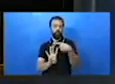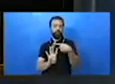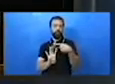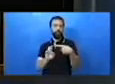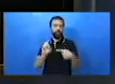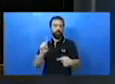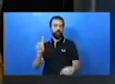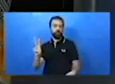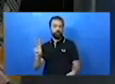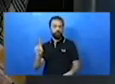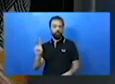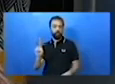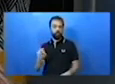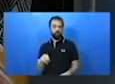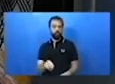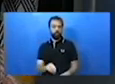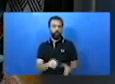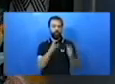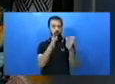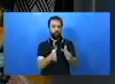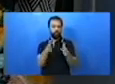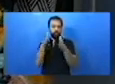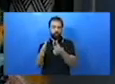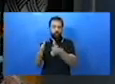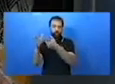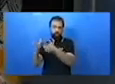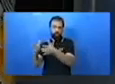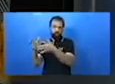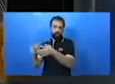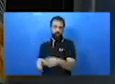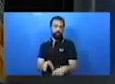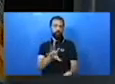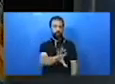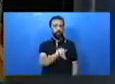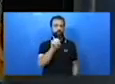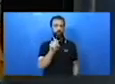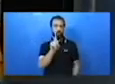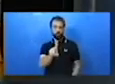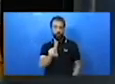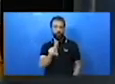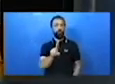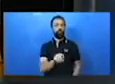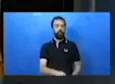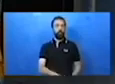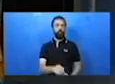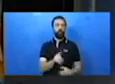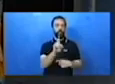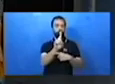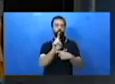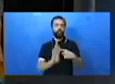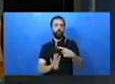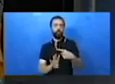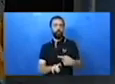por 4. 4 partes iguais. E vou pegar, pintar quantas? Está